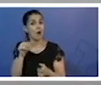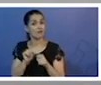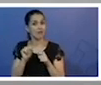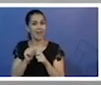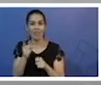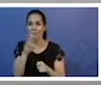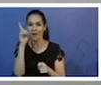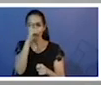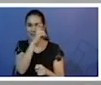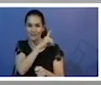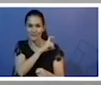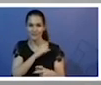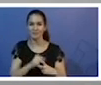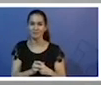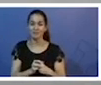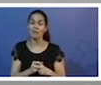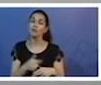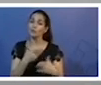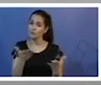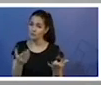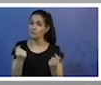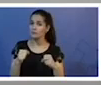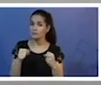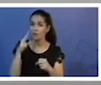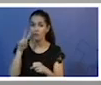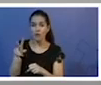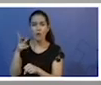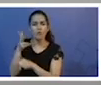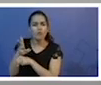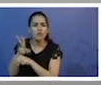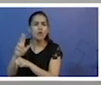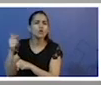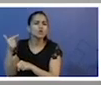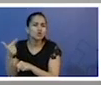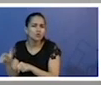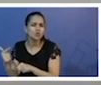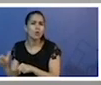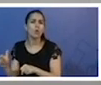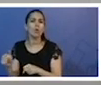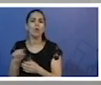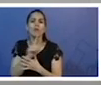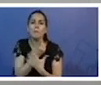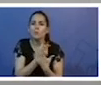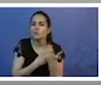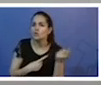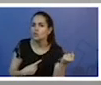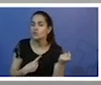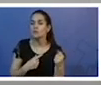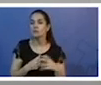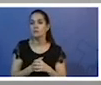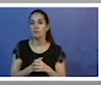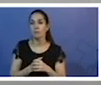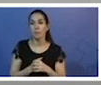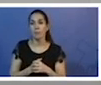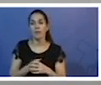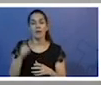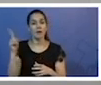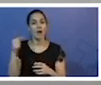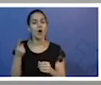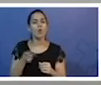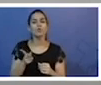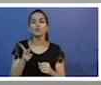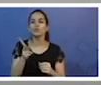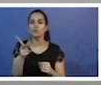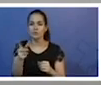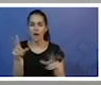tão difícil, desde que você assista bastante às aulas, estude bastante a apostila. Esse assunto é uma